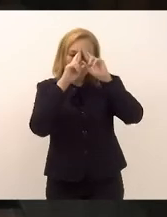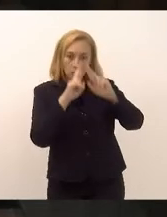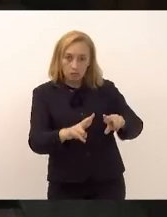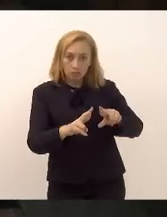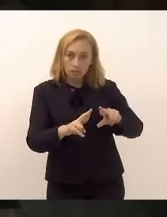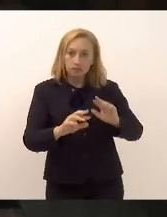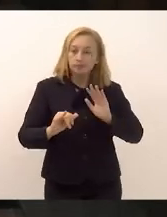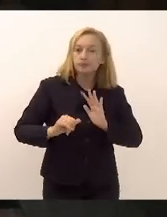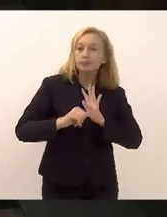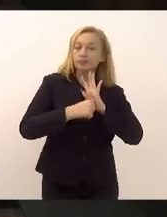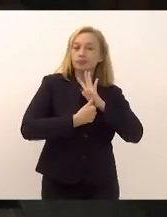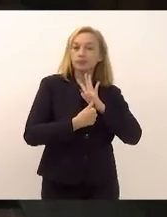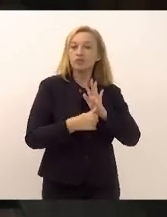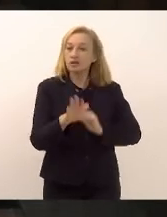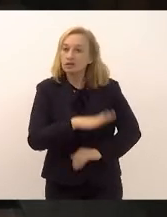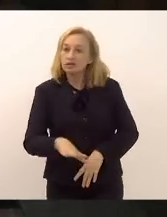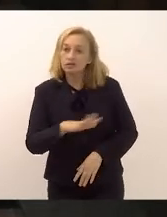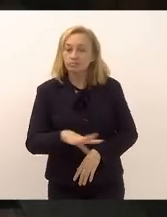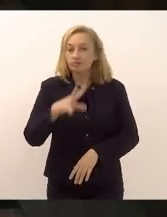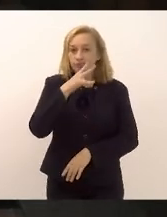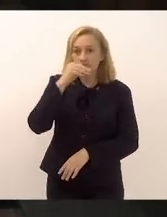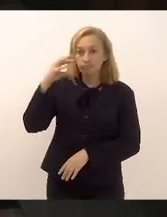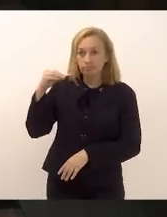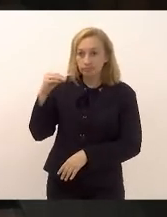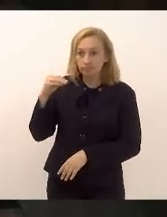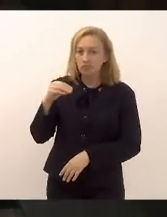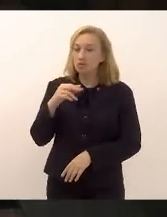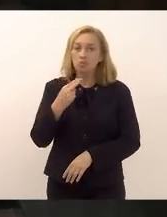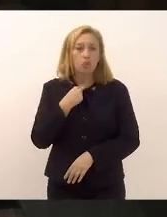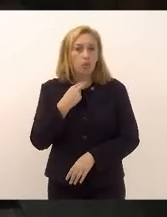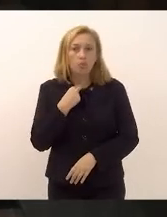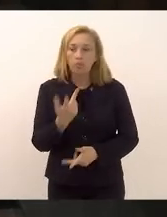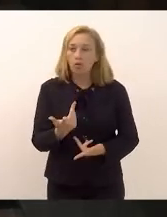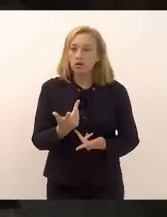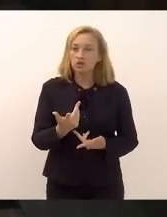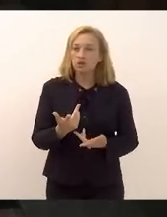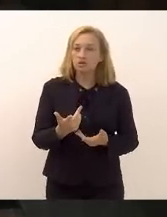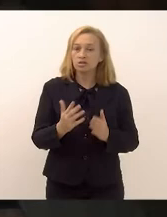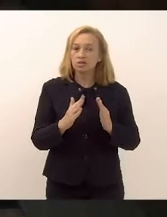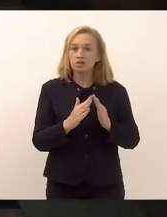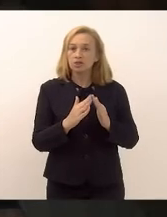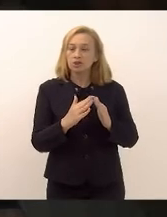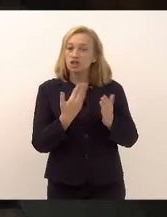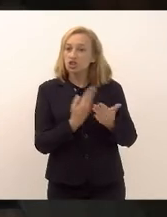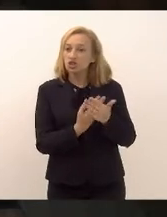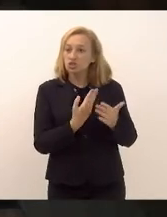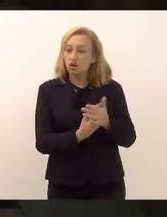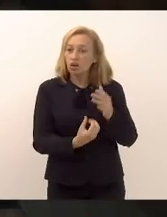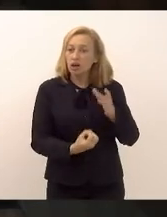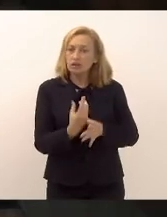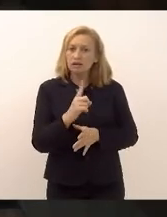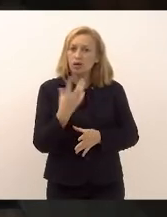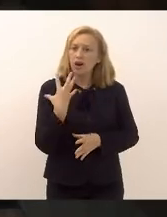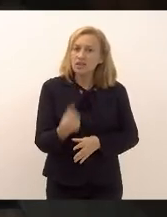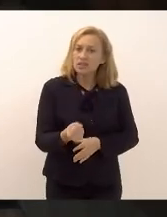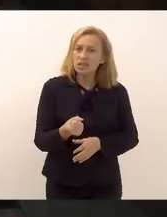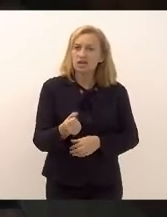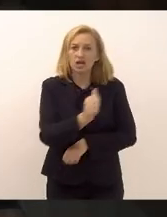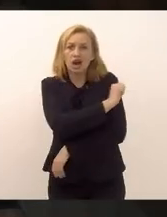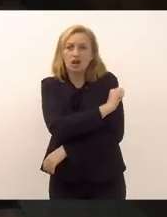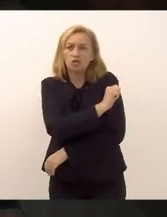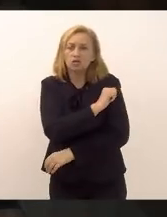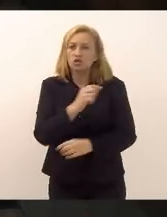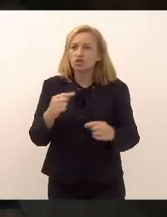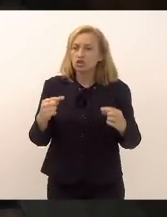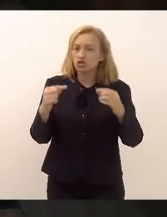à identidade das crianças e adolescentes. Você não pode estabelecer uma escola que não aceite um aluno de acordo